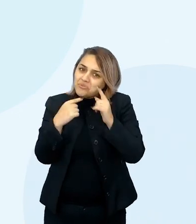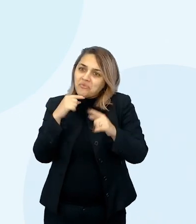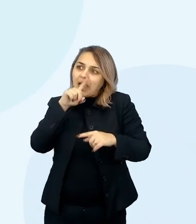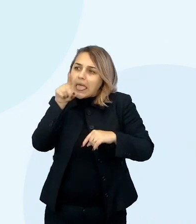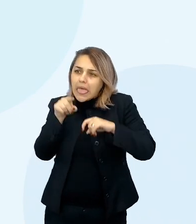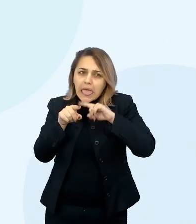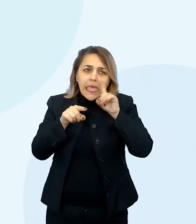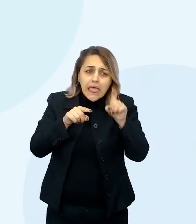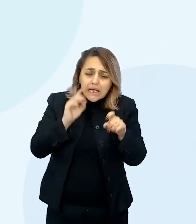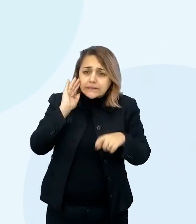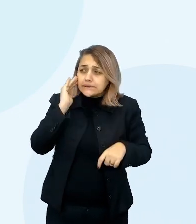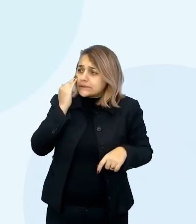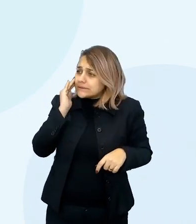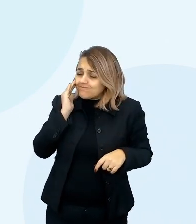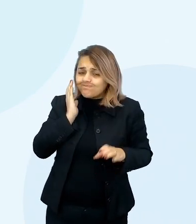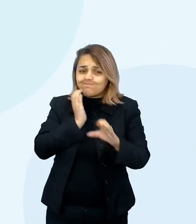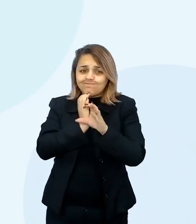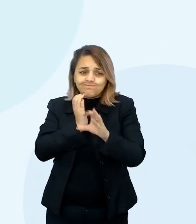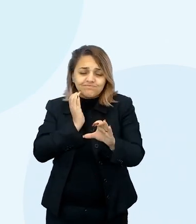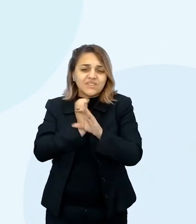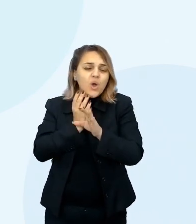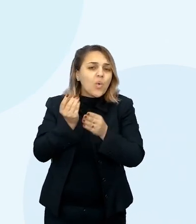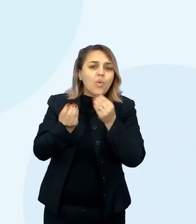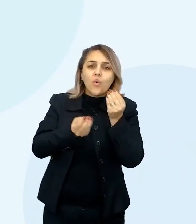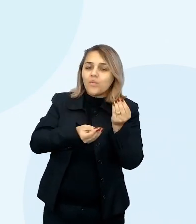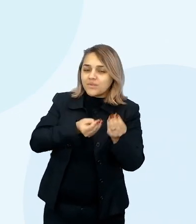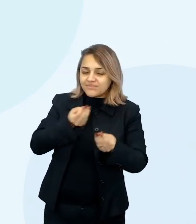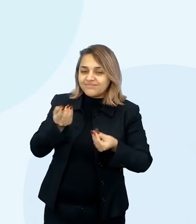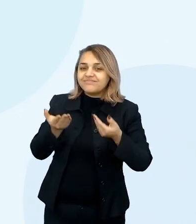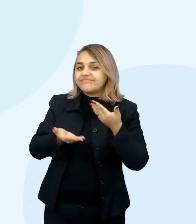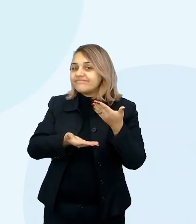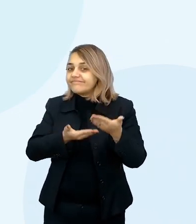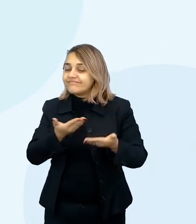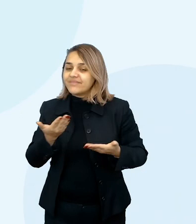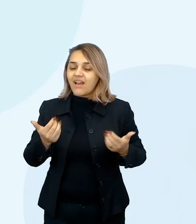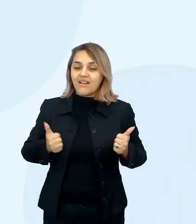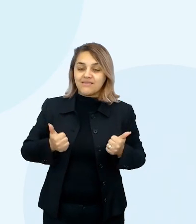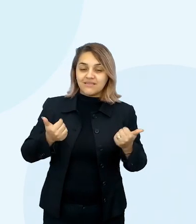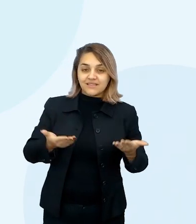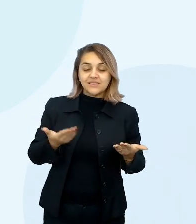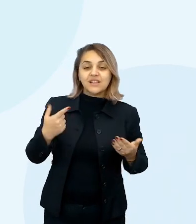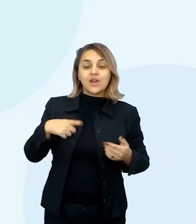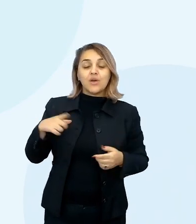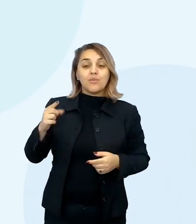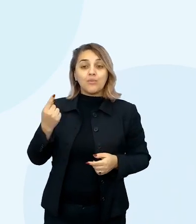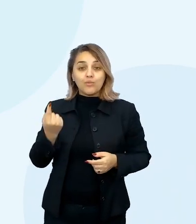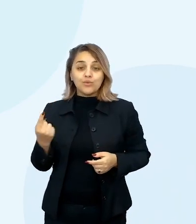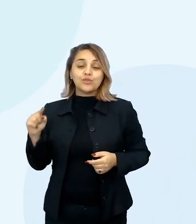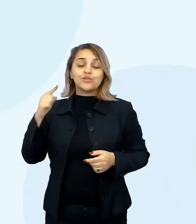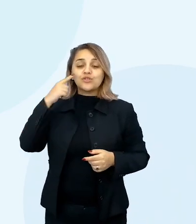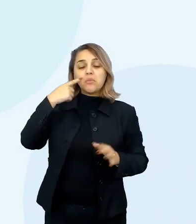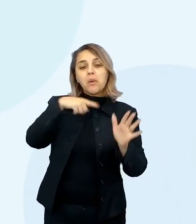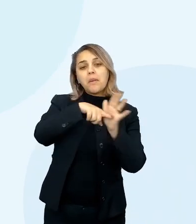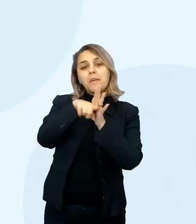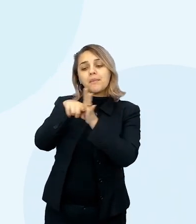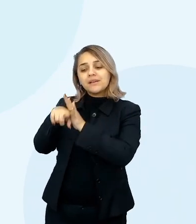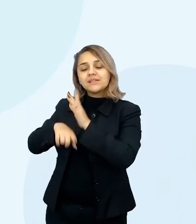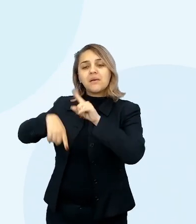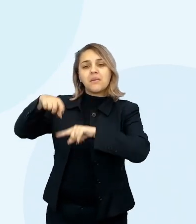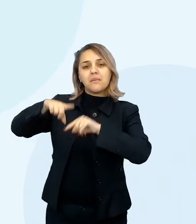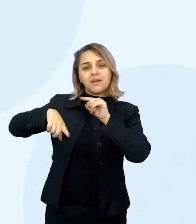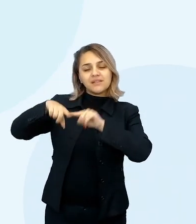muito bem, né? Como eu devo proceder, tá? Por último, faça um levantamento de quais materiais são